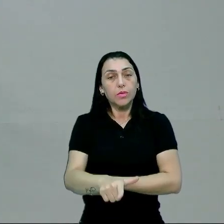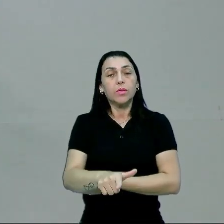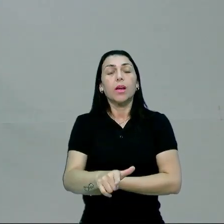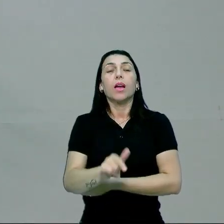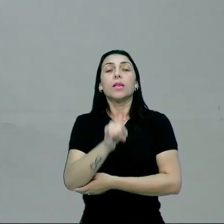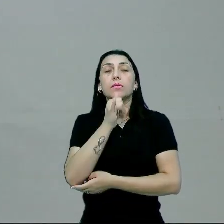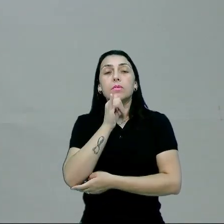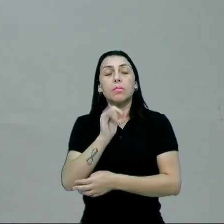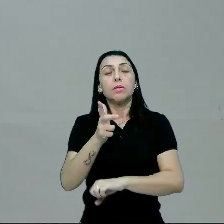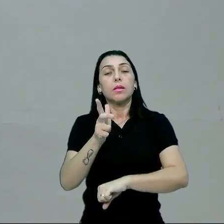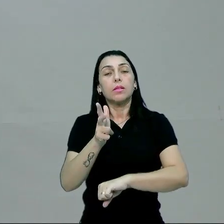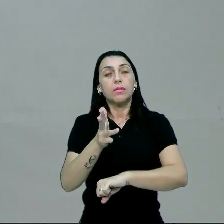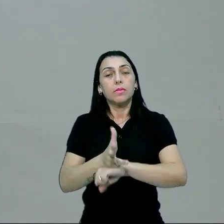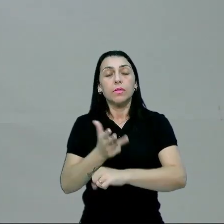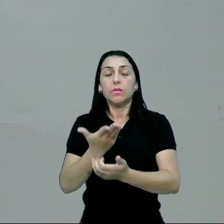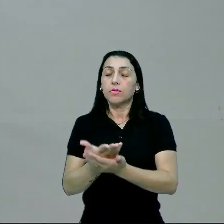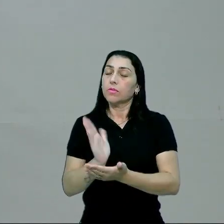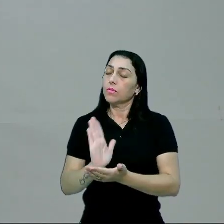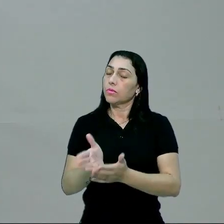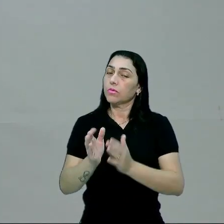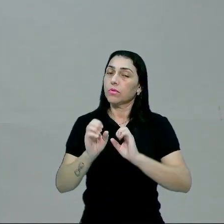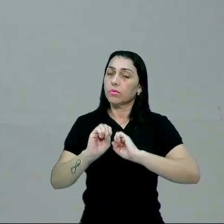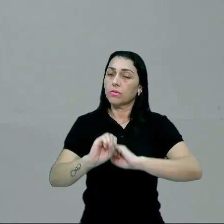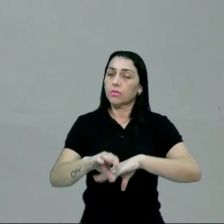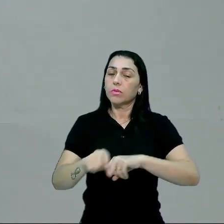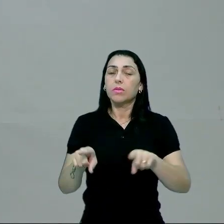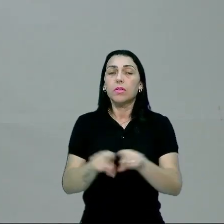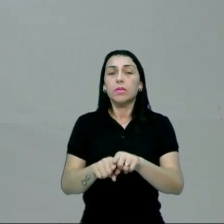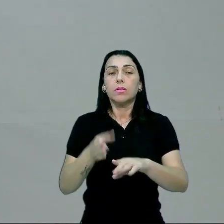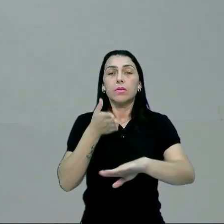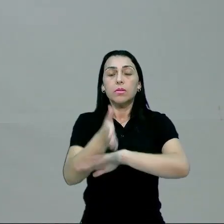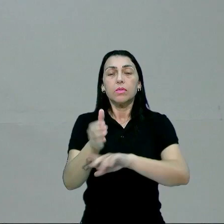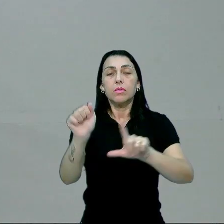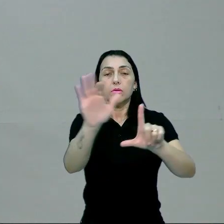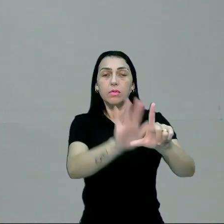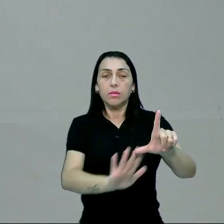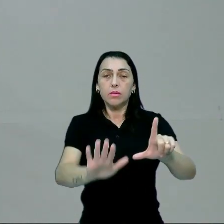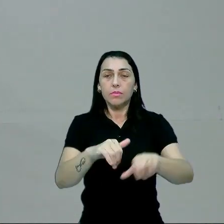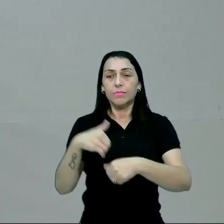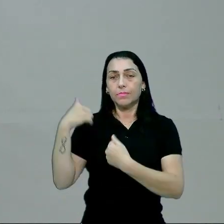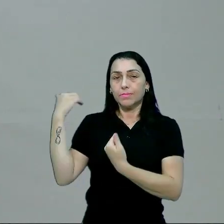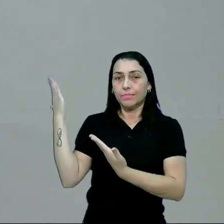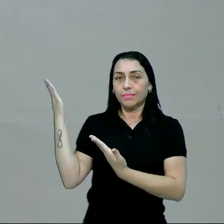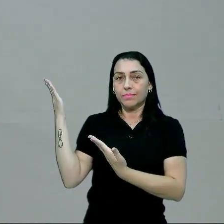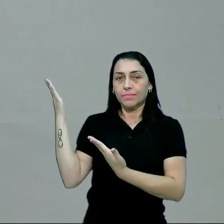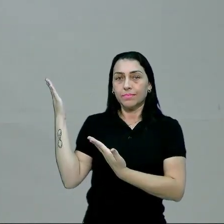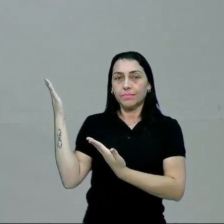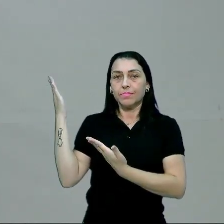exemplo das videoaulas já exibidas, acesse as nossas plataformas.